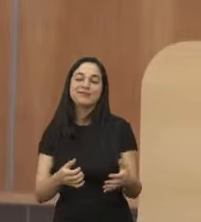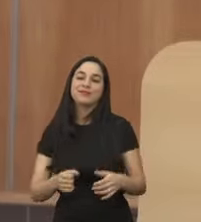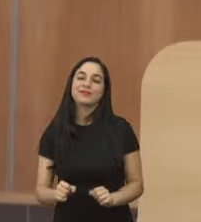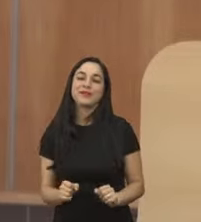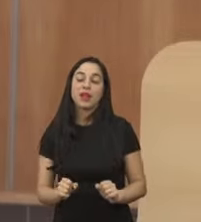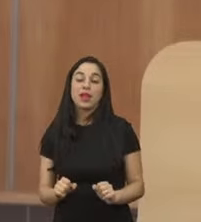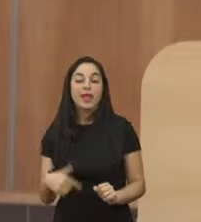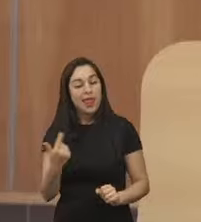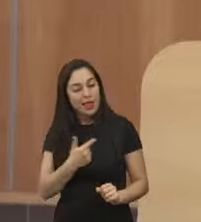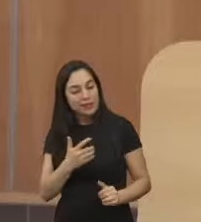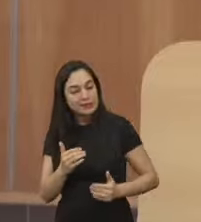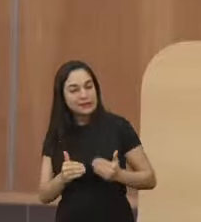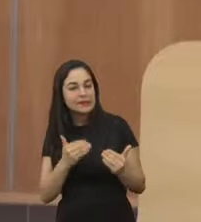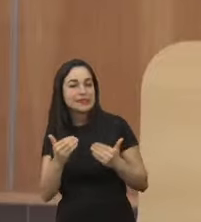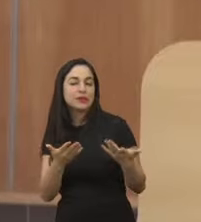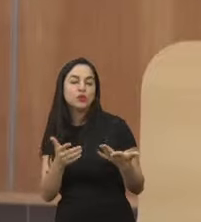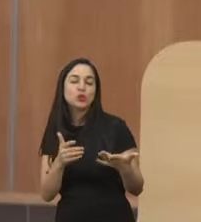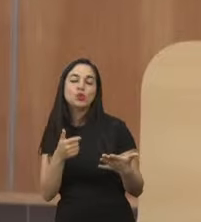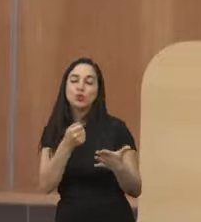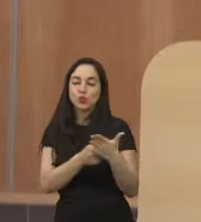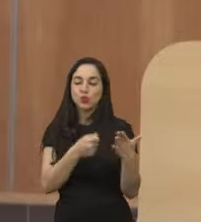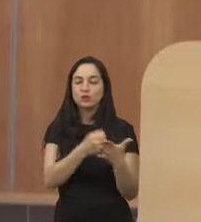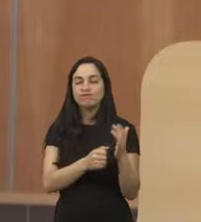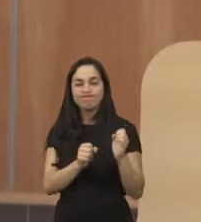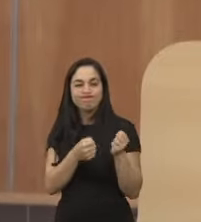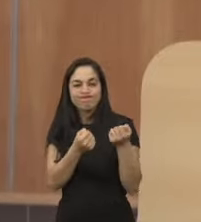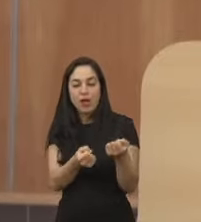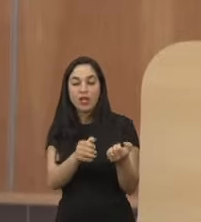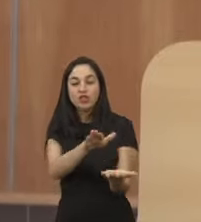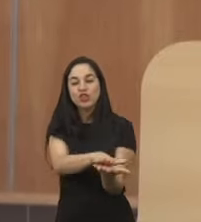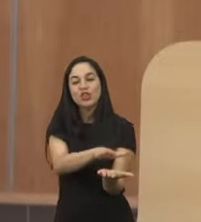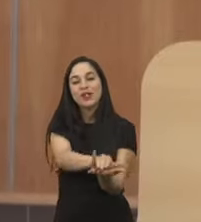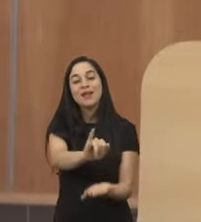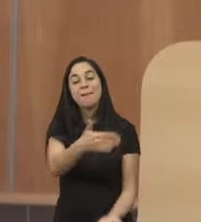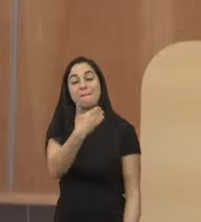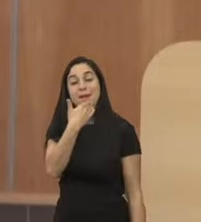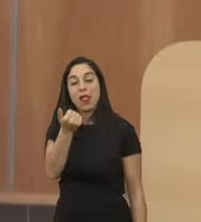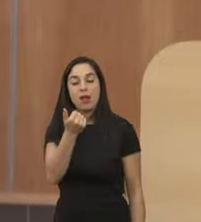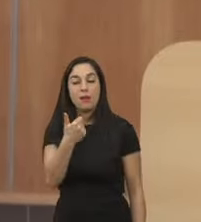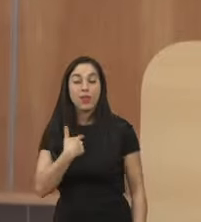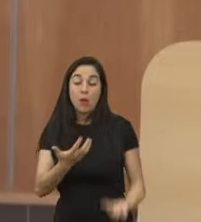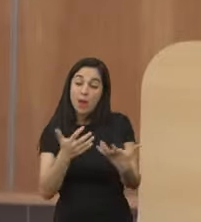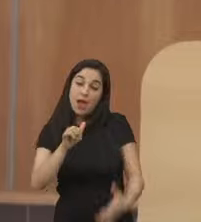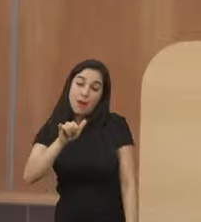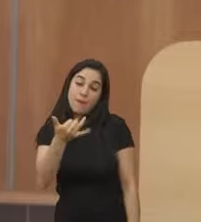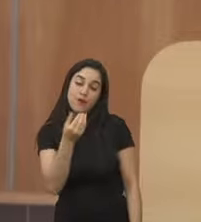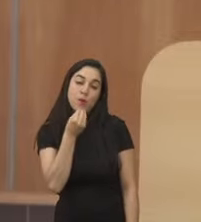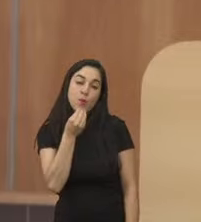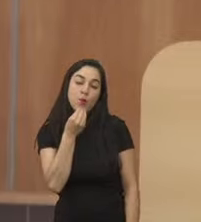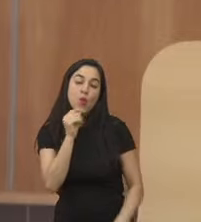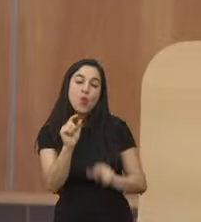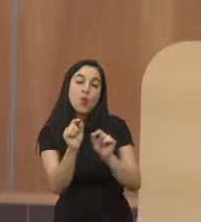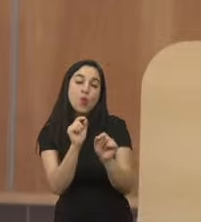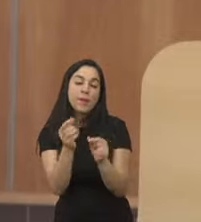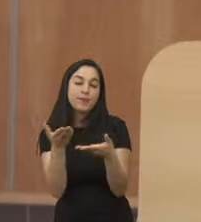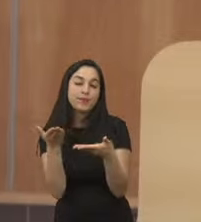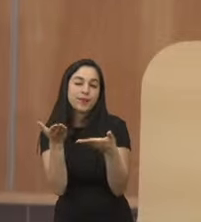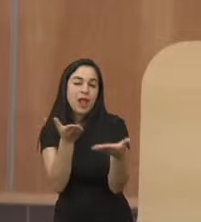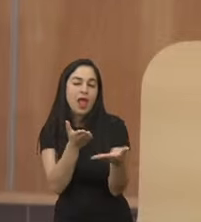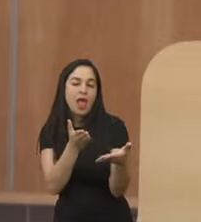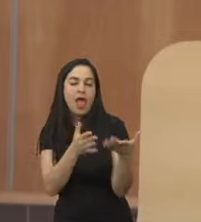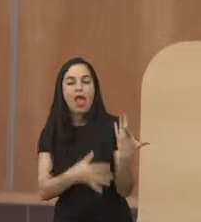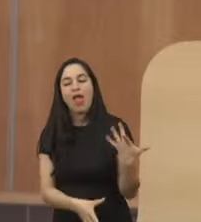e seguimos lutando por uma Jacareí melhor. Eu queria aproveitar também a oportunidade, o ensejo, para trazer um pouco aqui de